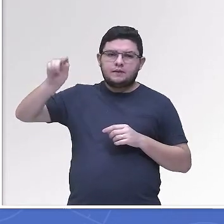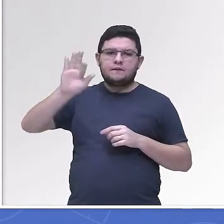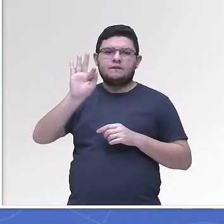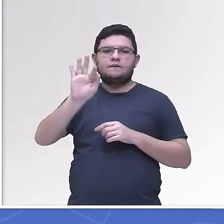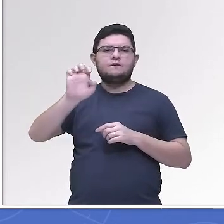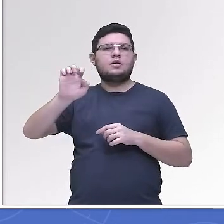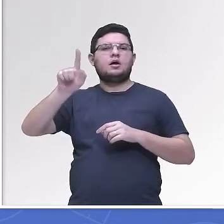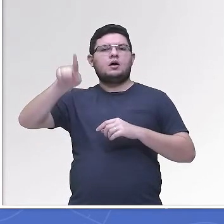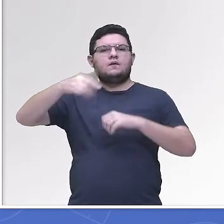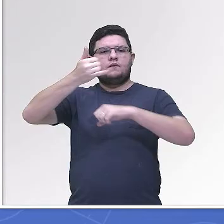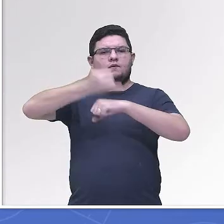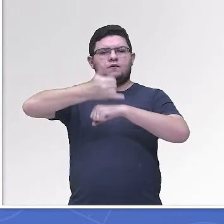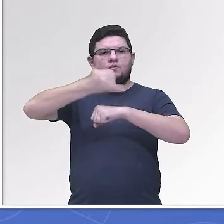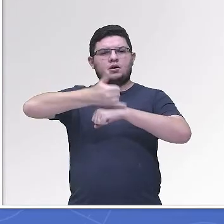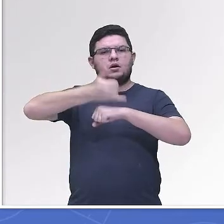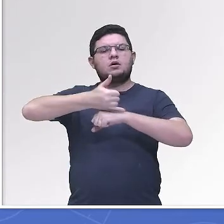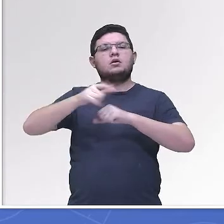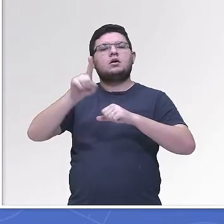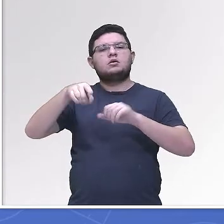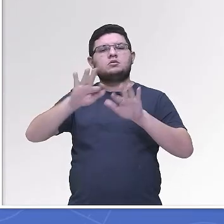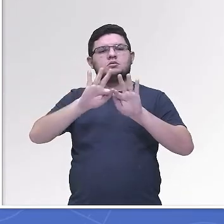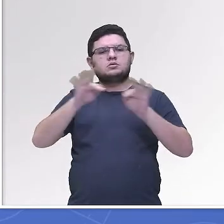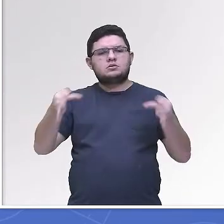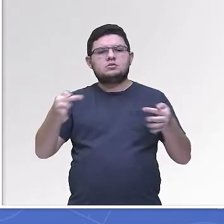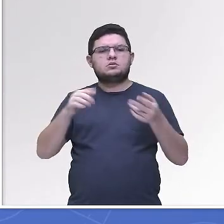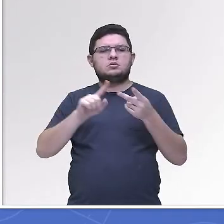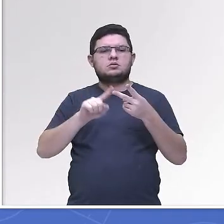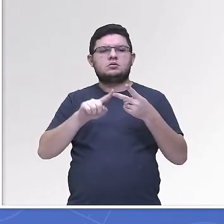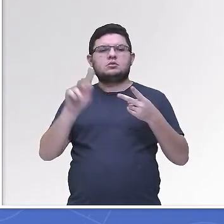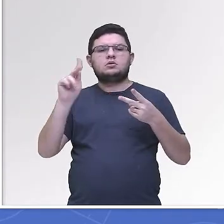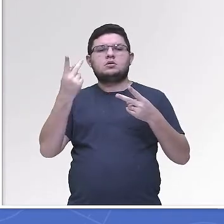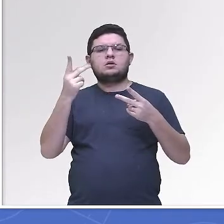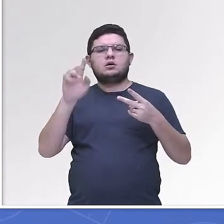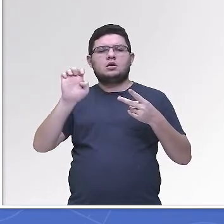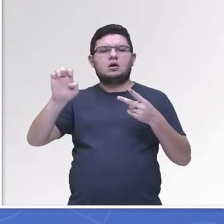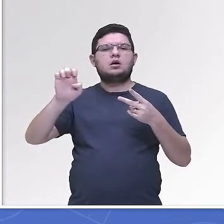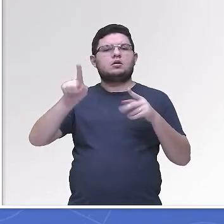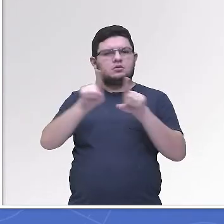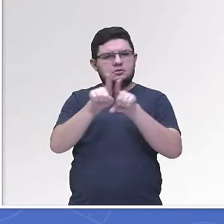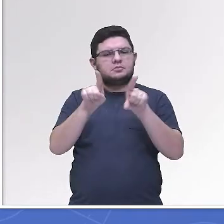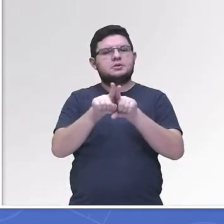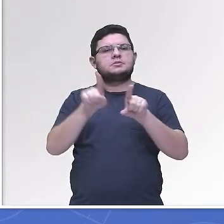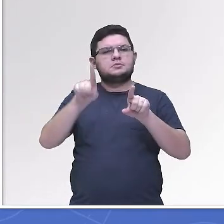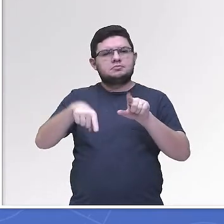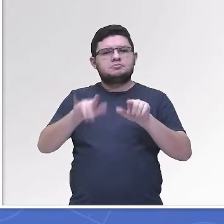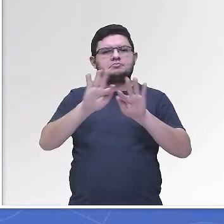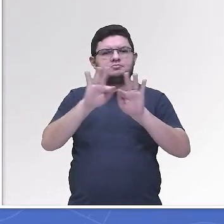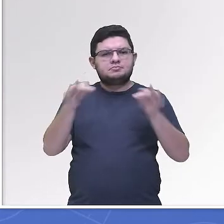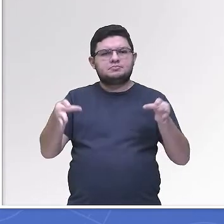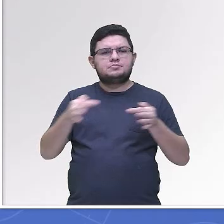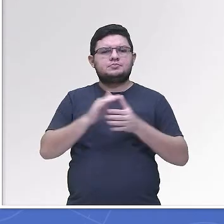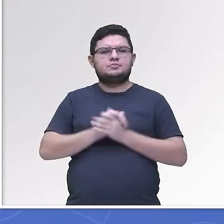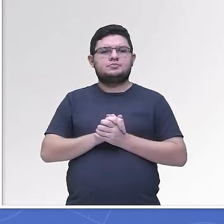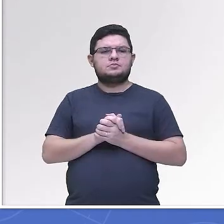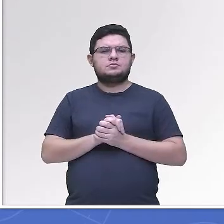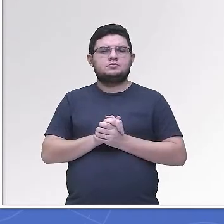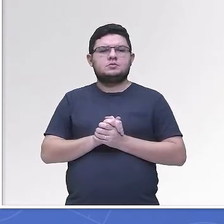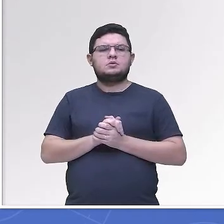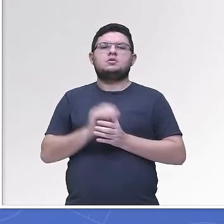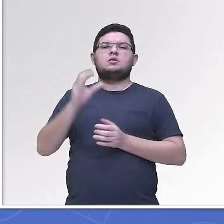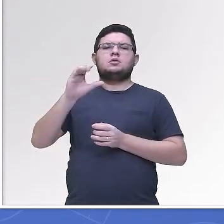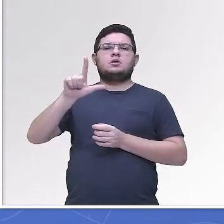ferro, substância simples. O hélio, substância simples. O gás